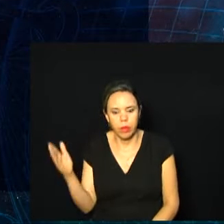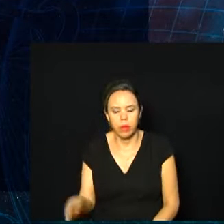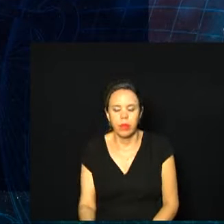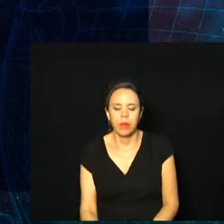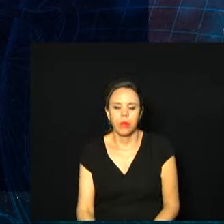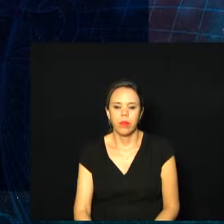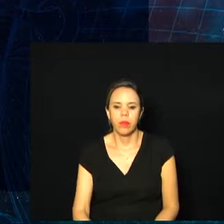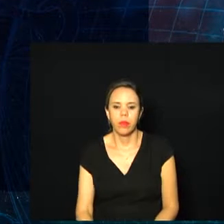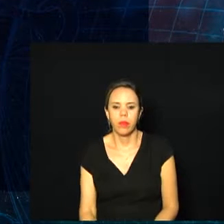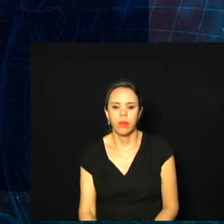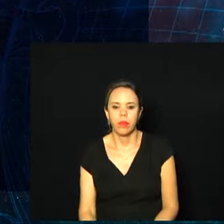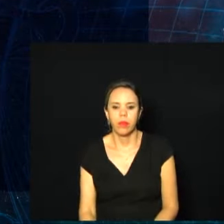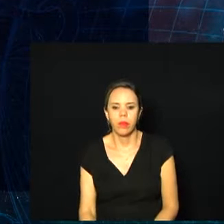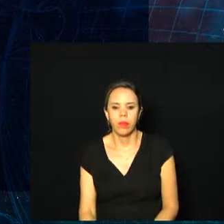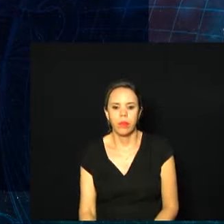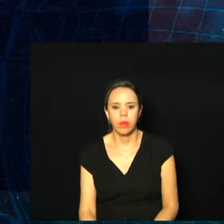somava